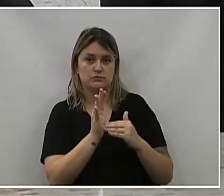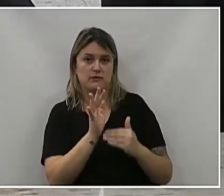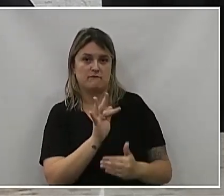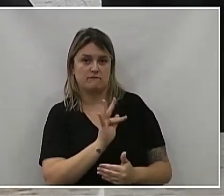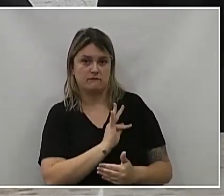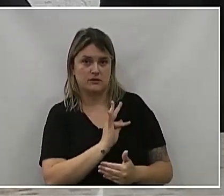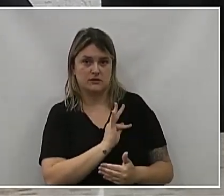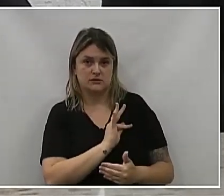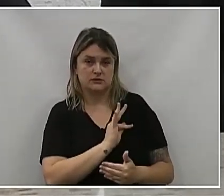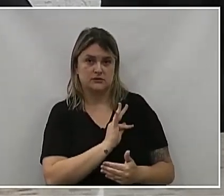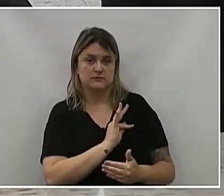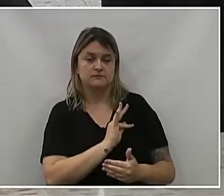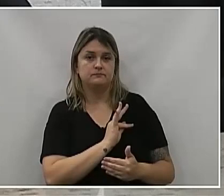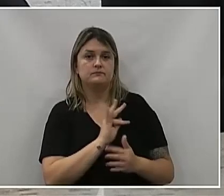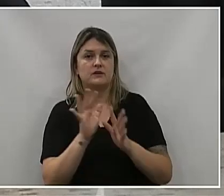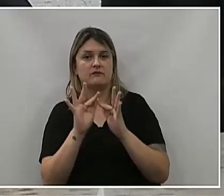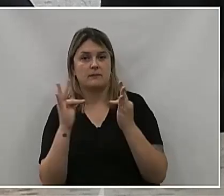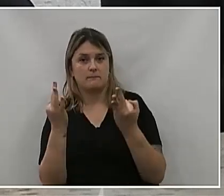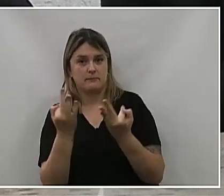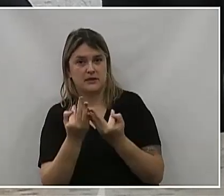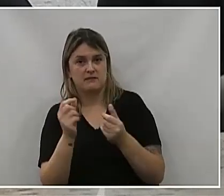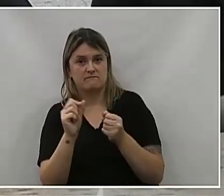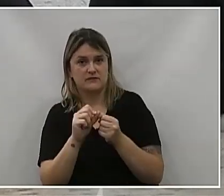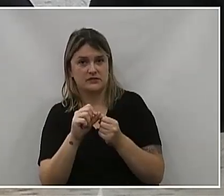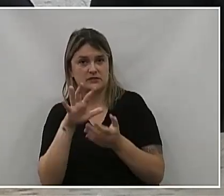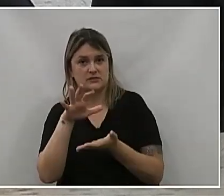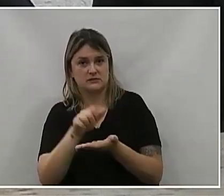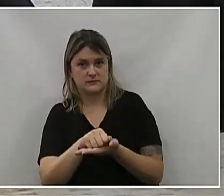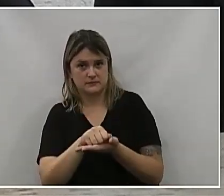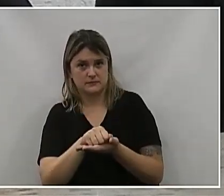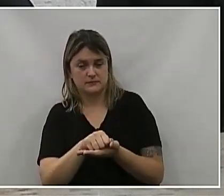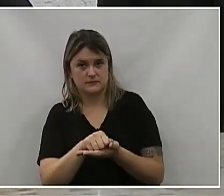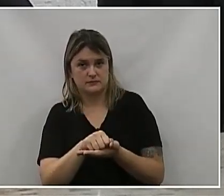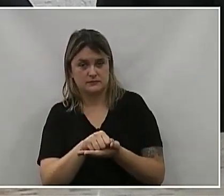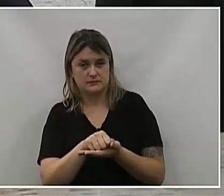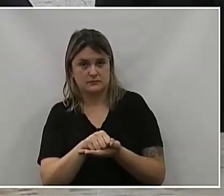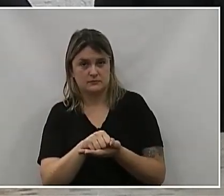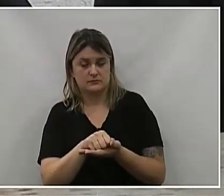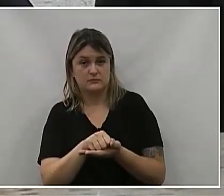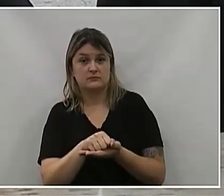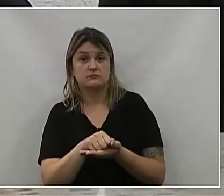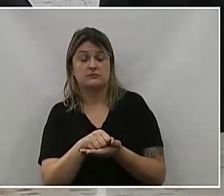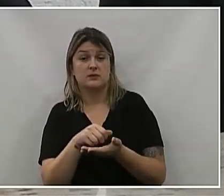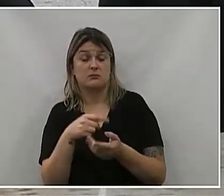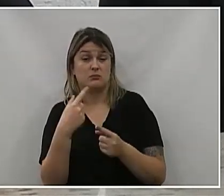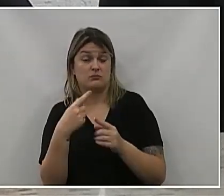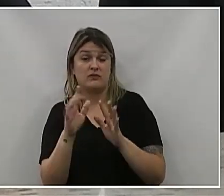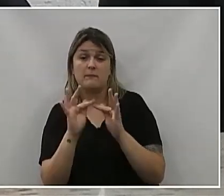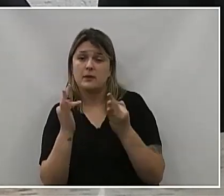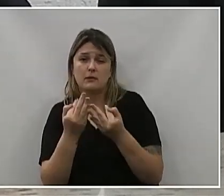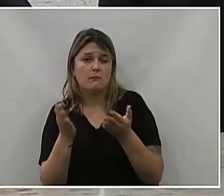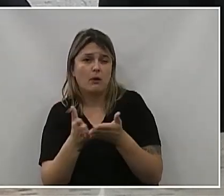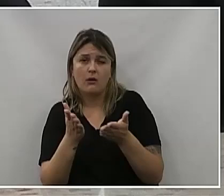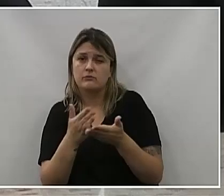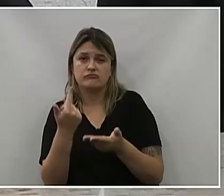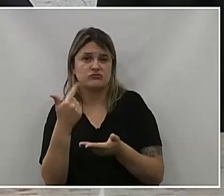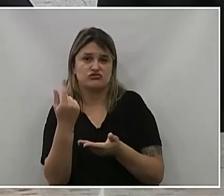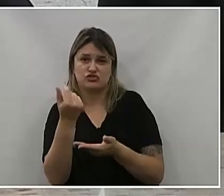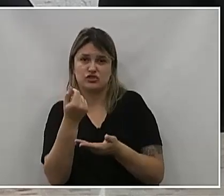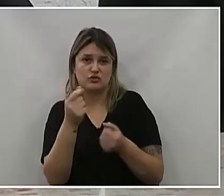fase para que as famílias possam ser cadastradas, famílias essas em situação de vulnerabilidade